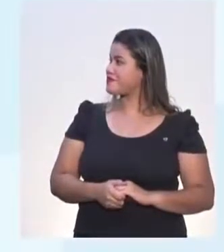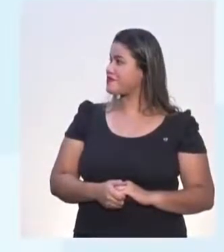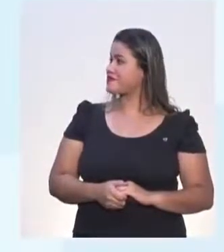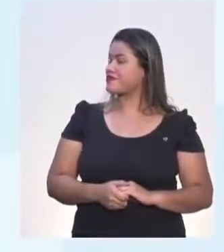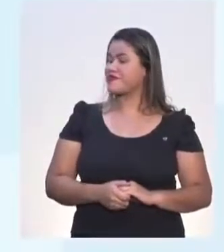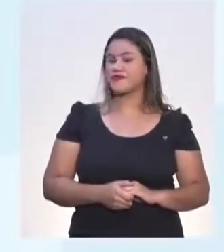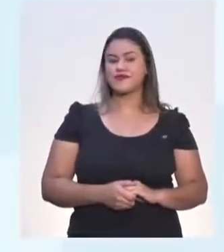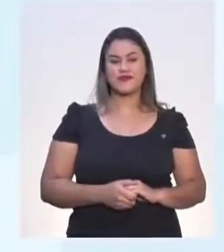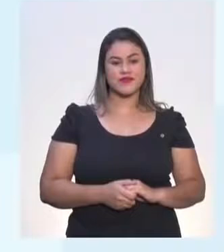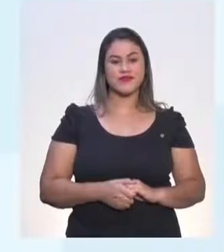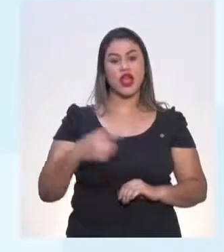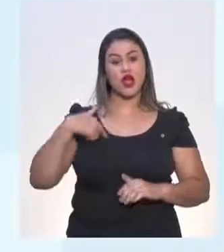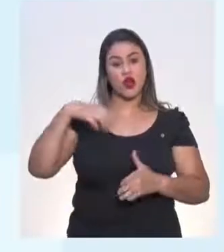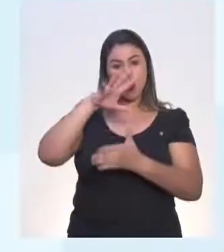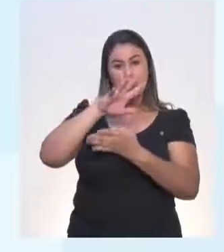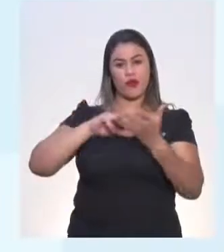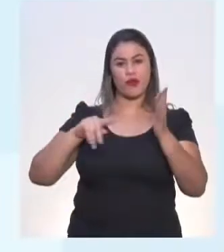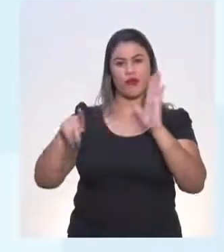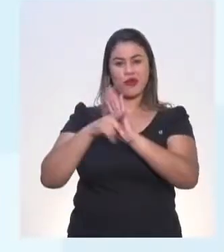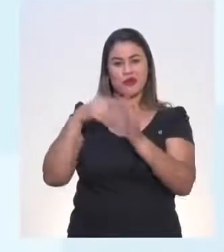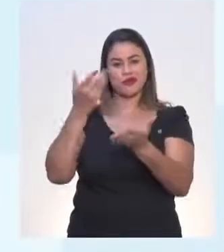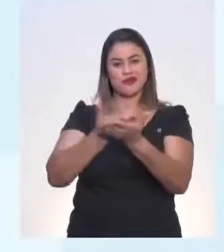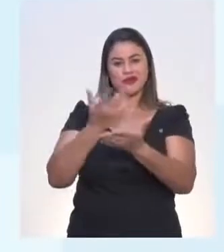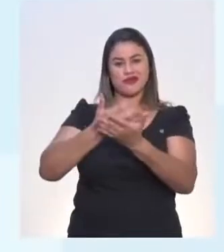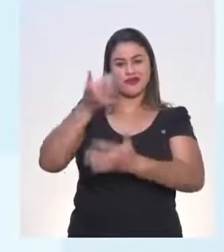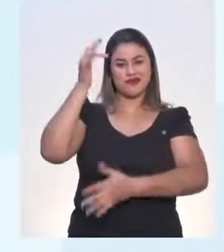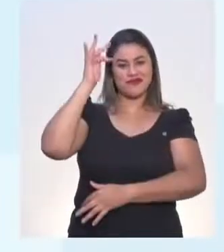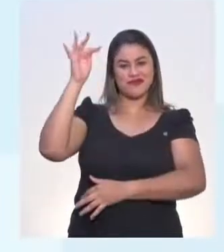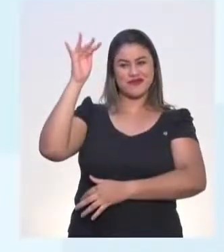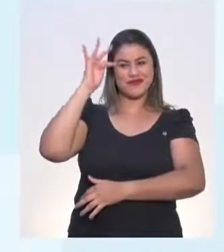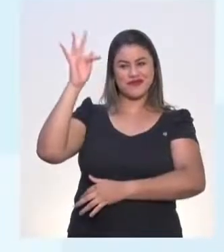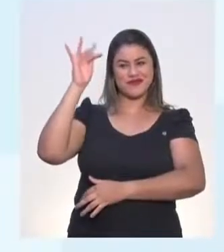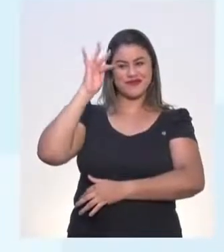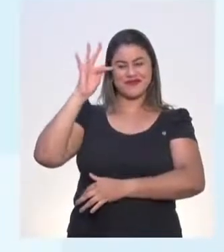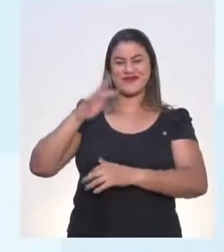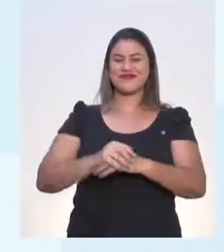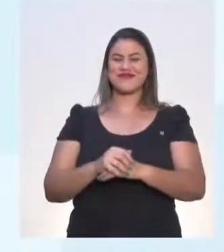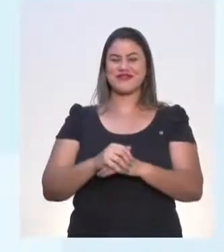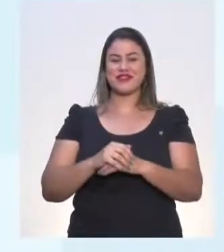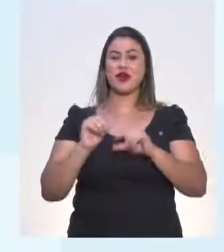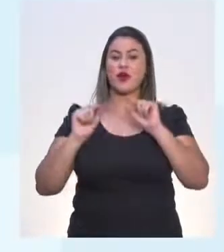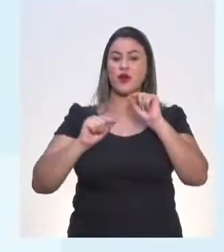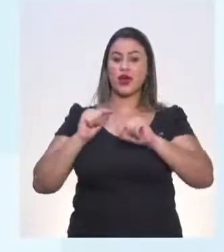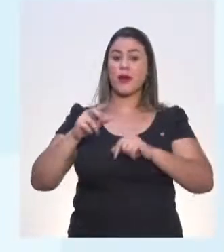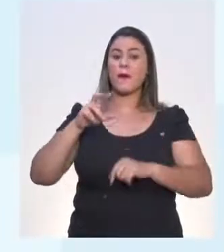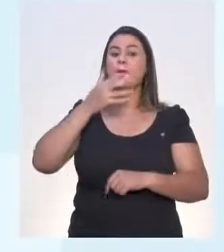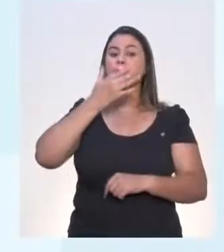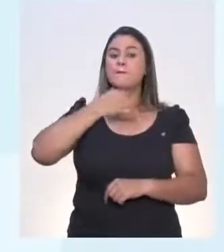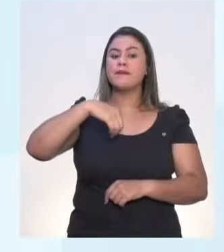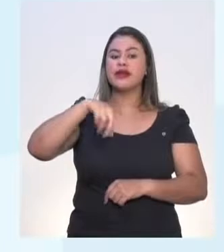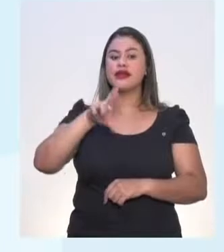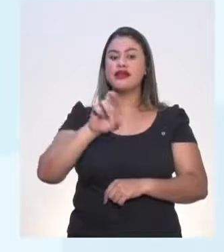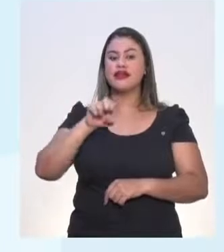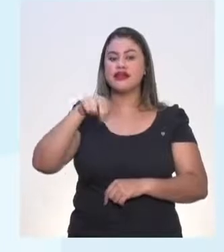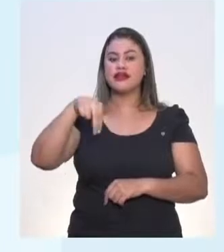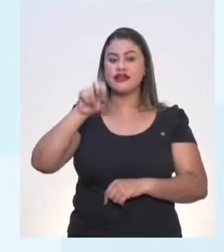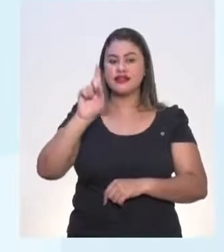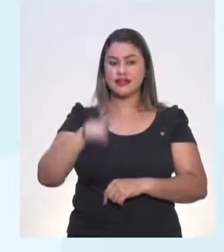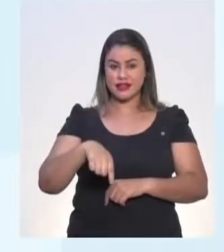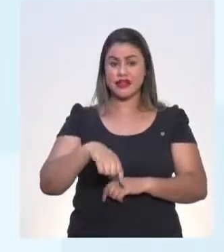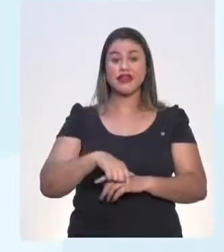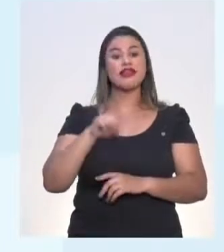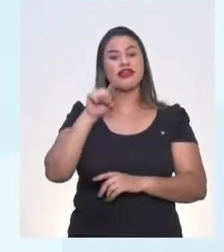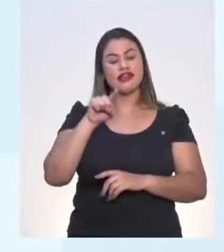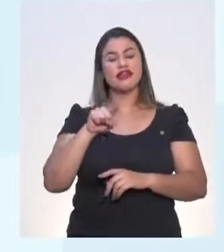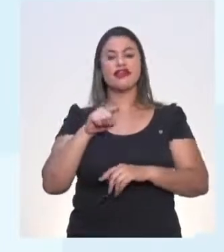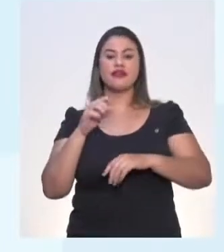eu copiei da aula de filosofia, né? Então eu copiei lá, quem desenvolveu foi René Descartes, né? Então ele foi